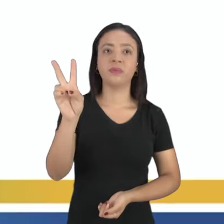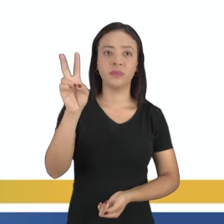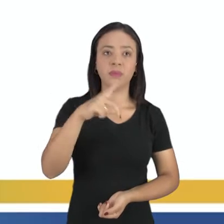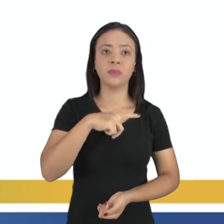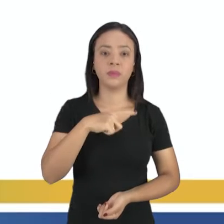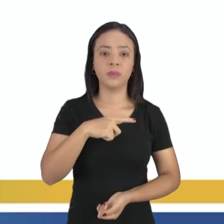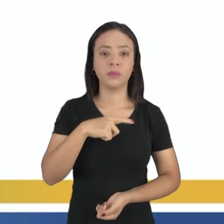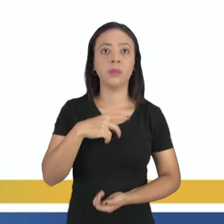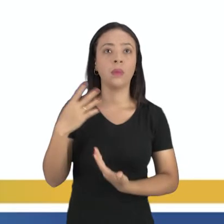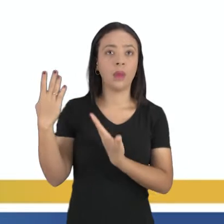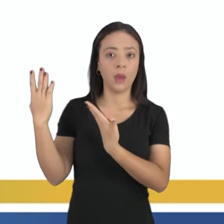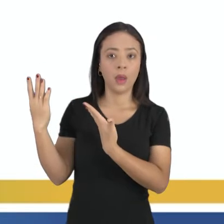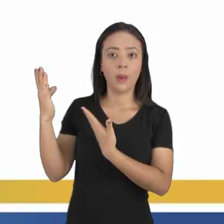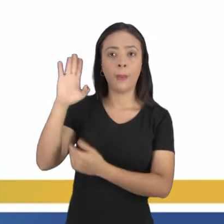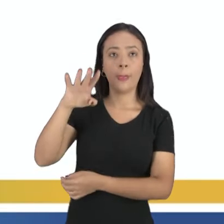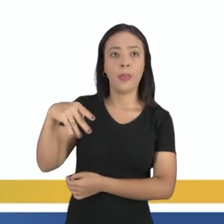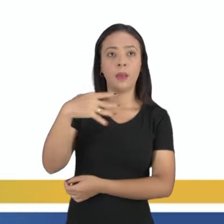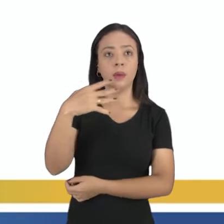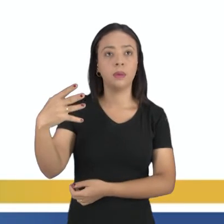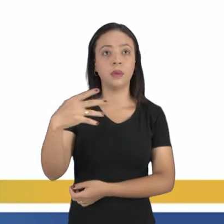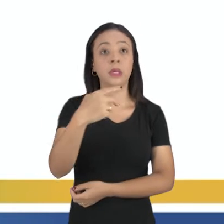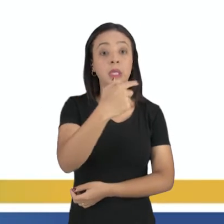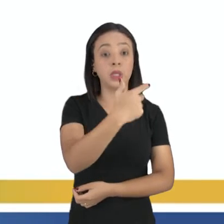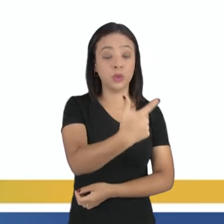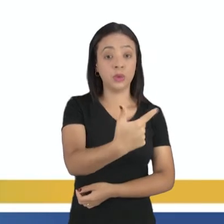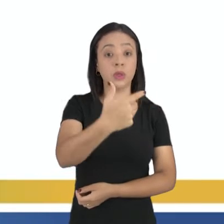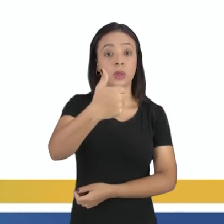dessa lista são